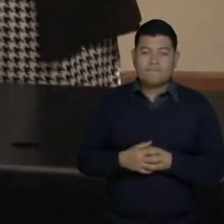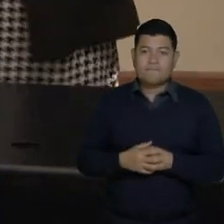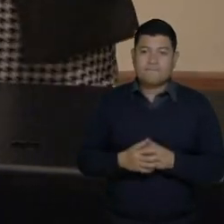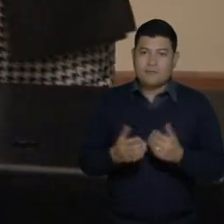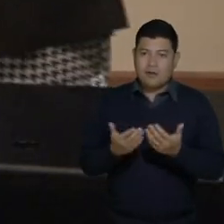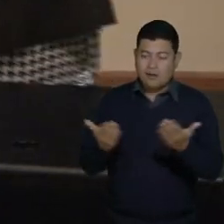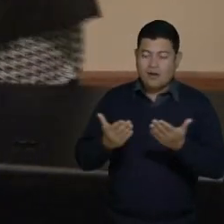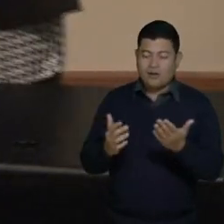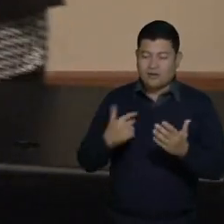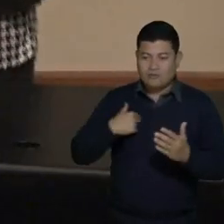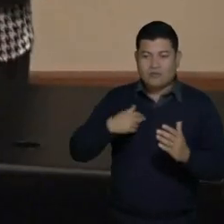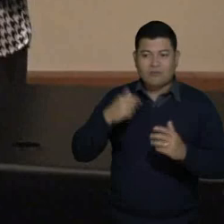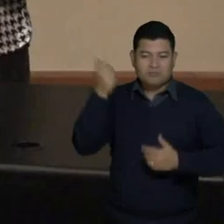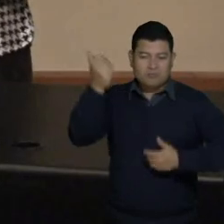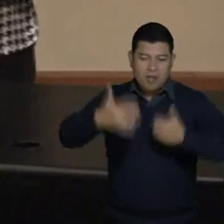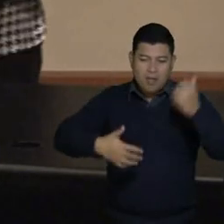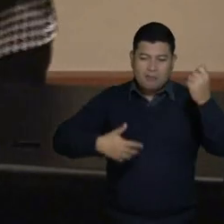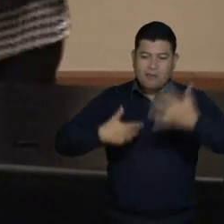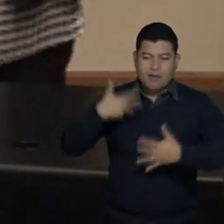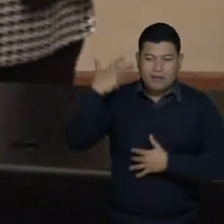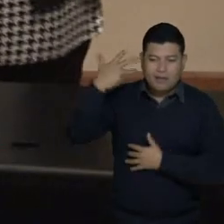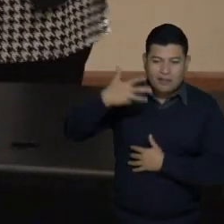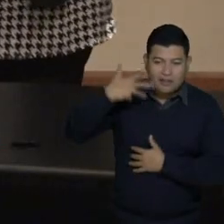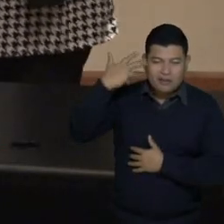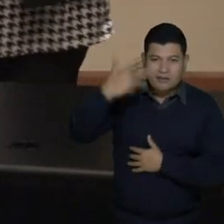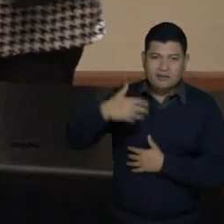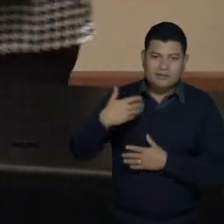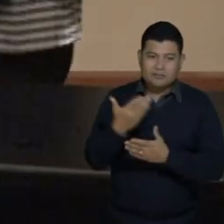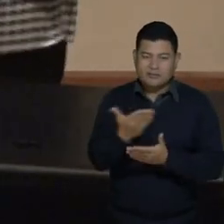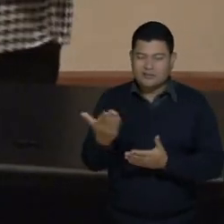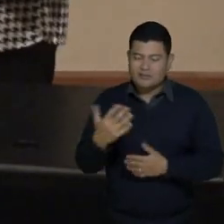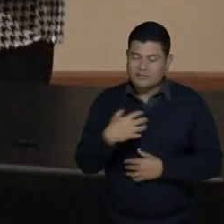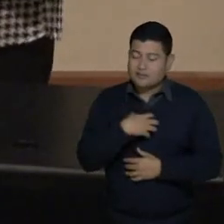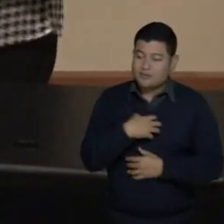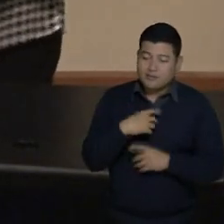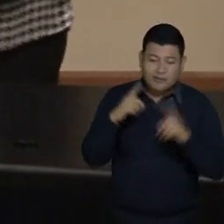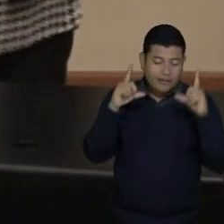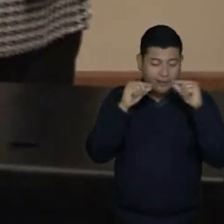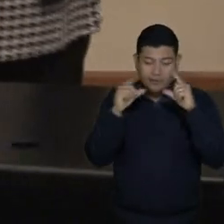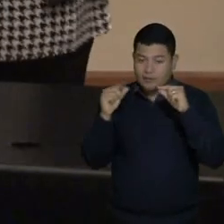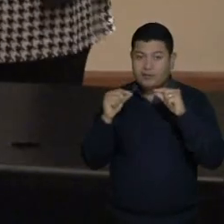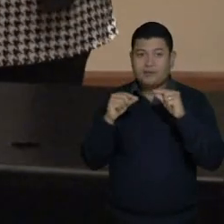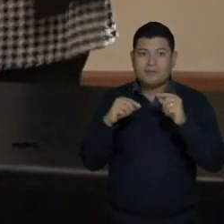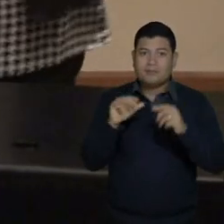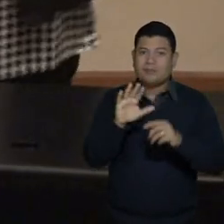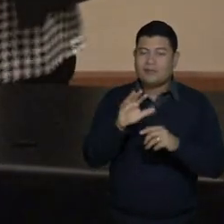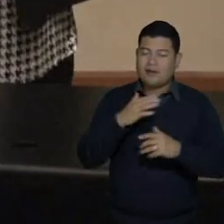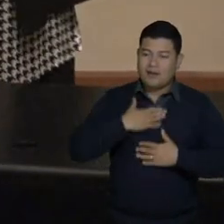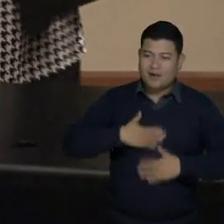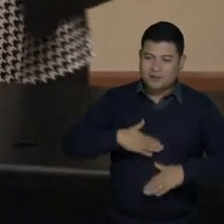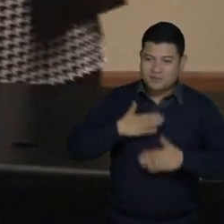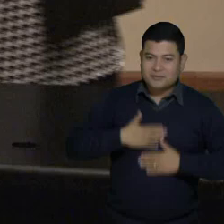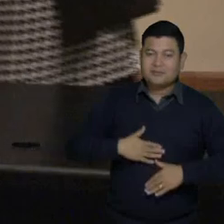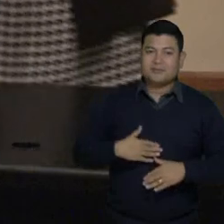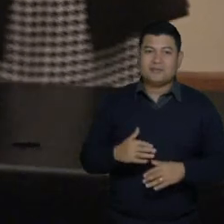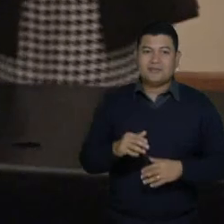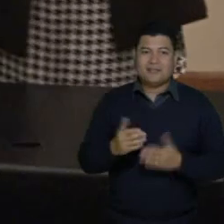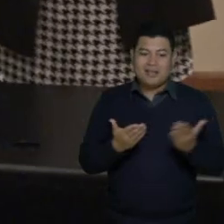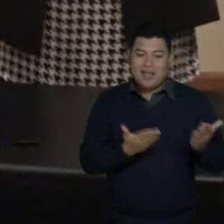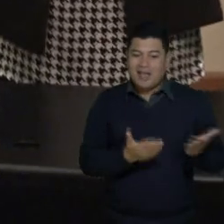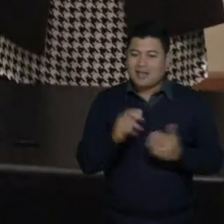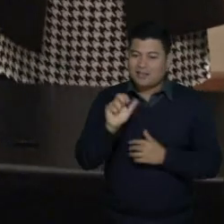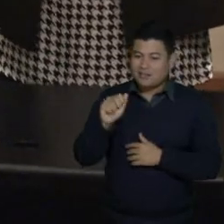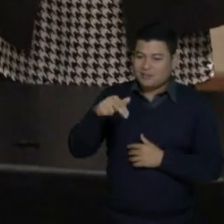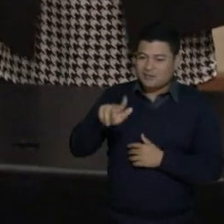vocês porque eu vou falar das leis propriamente ditas depois a Ângela vai dar sugestões de estratégias